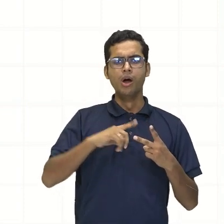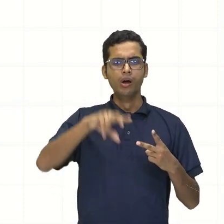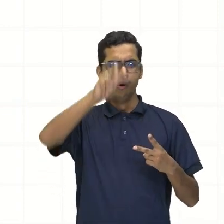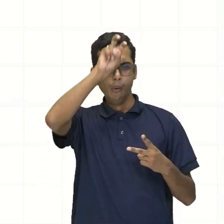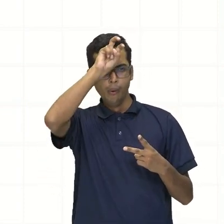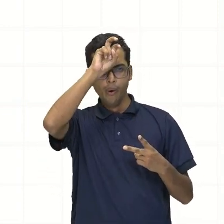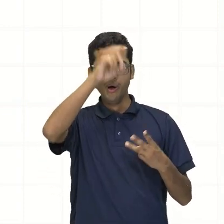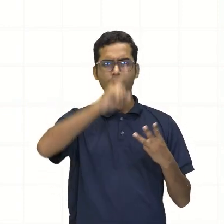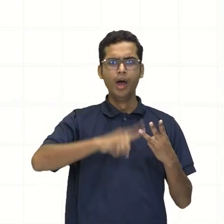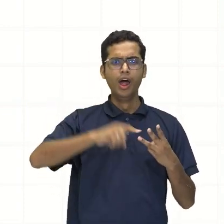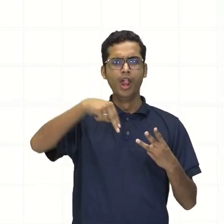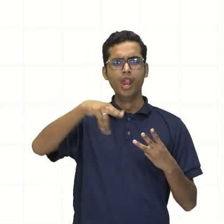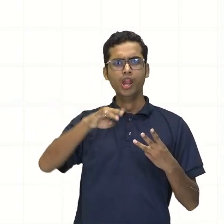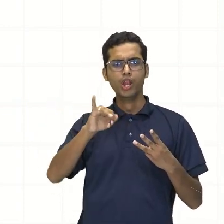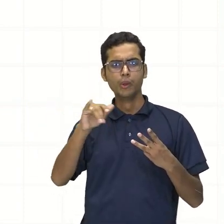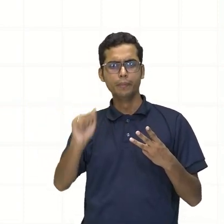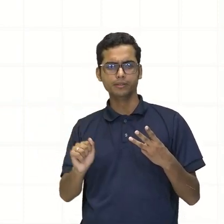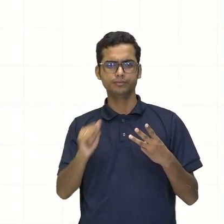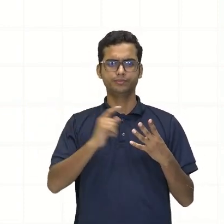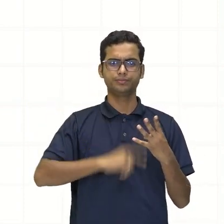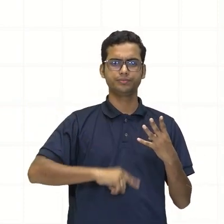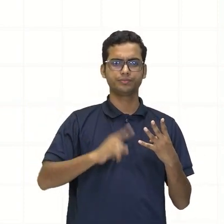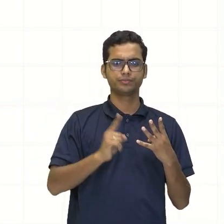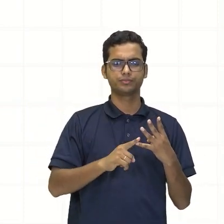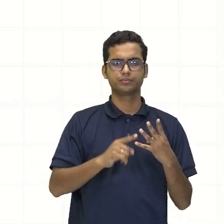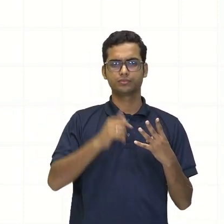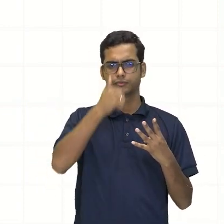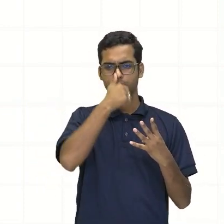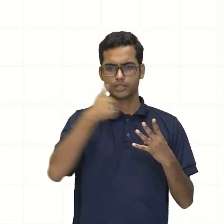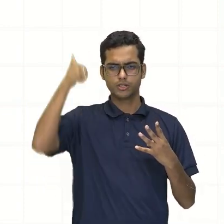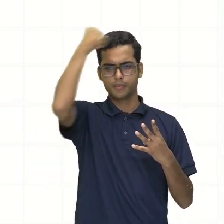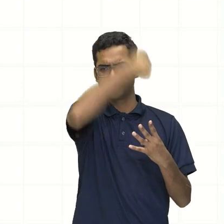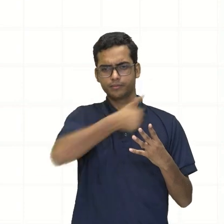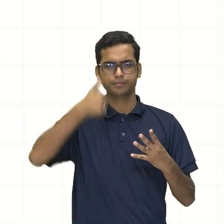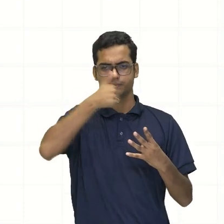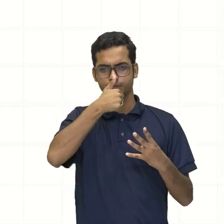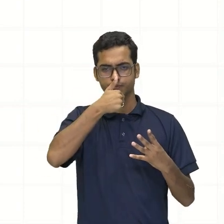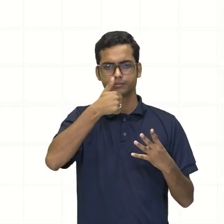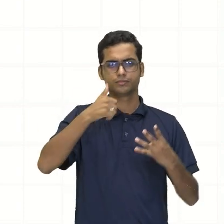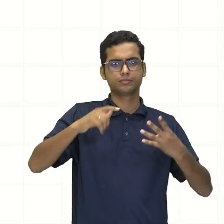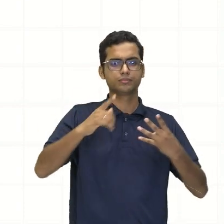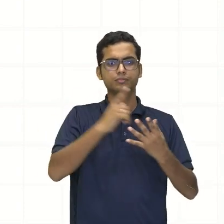Núbia, Axum, Etiópia, Ruanda,